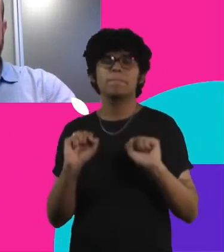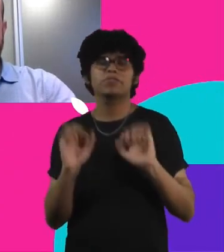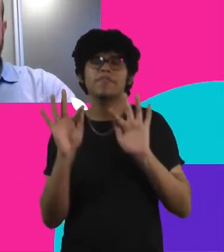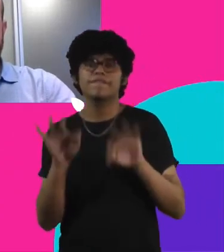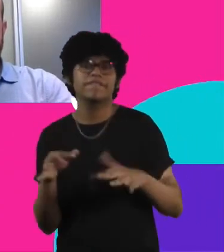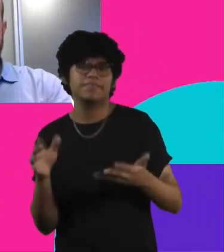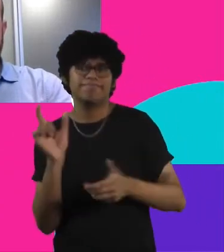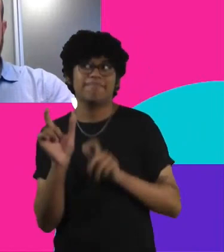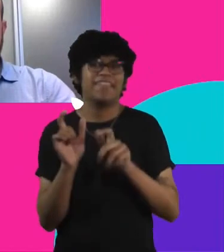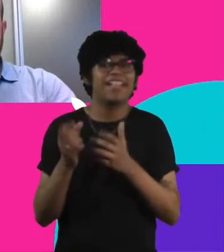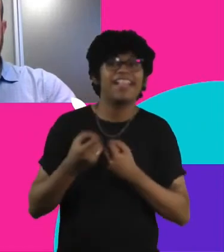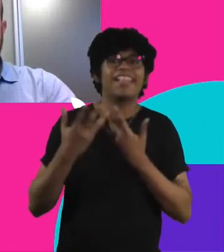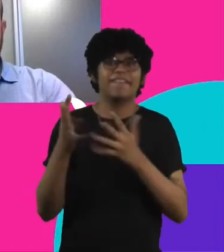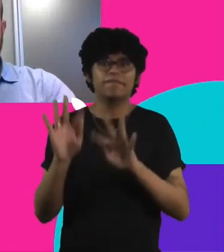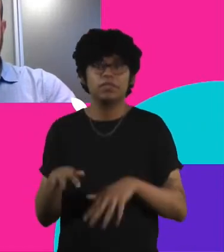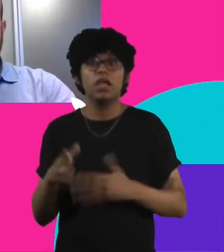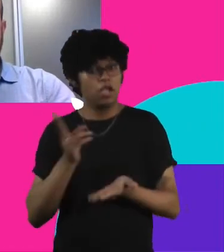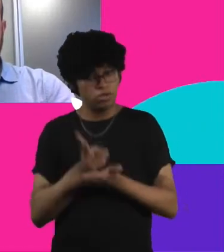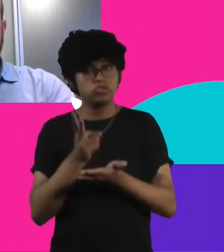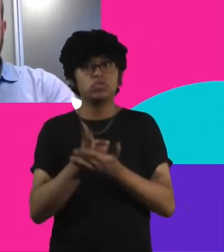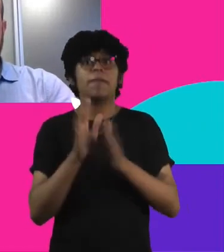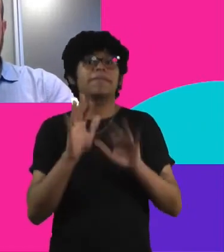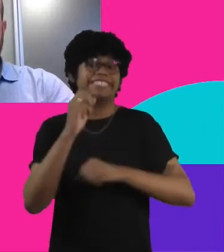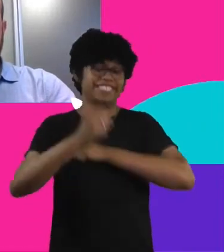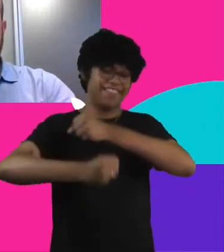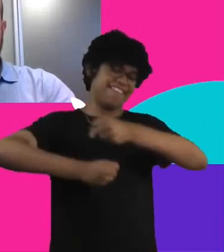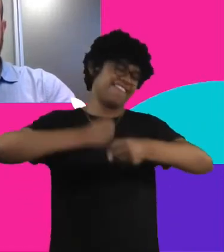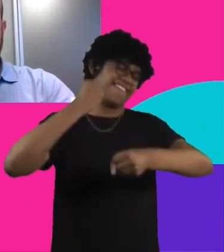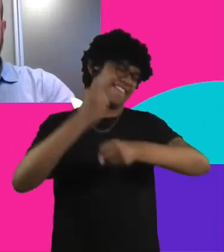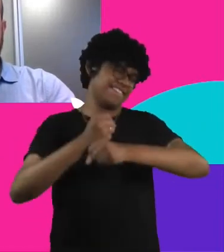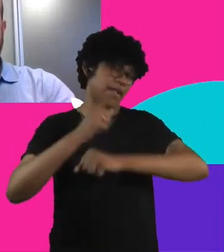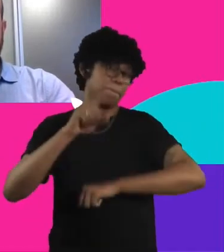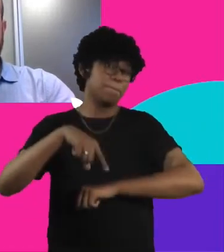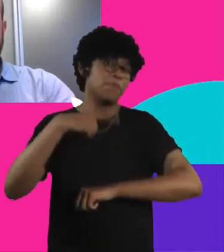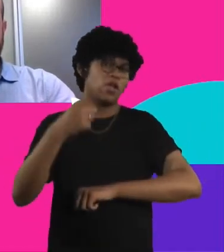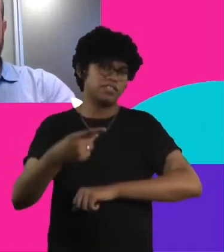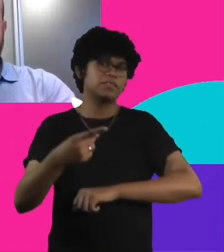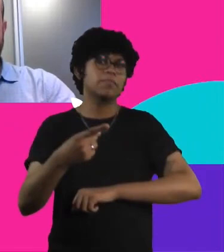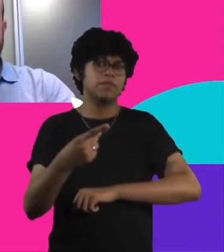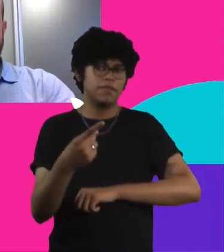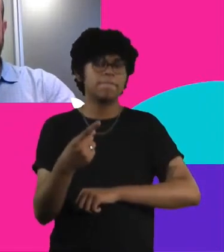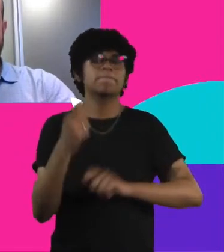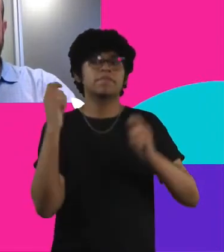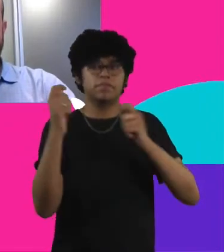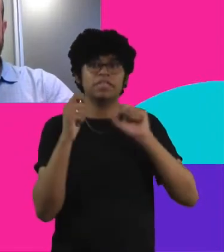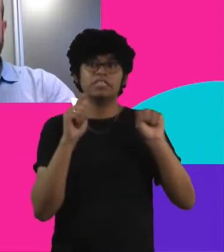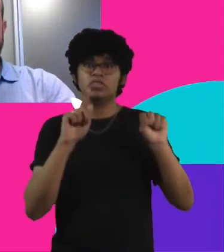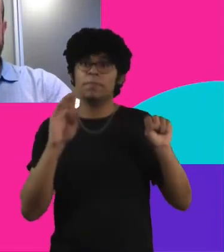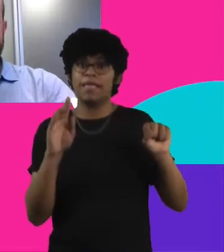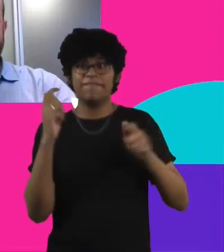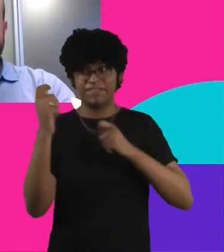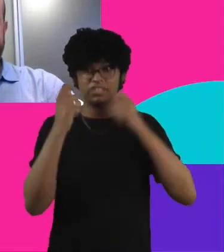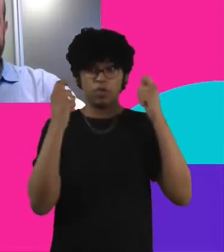que continua e que eu convido todo mundo para voltar aqui ano que vem, no próximo festival dos 10 anos do Social Good Brasil, que não é 10 do